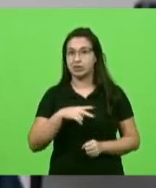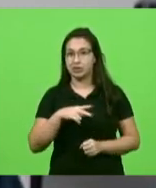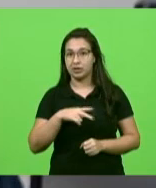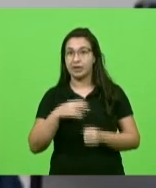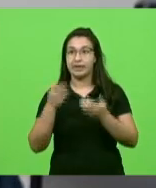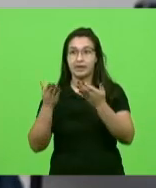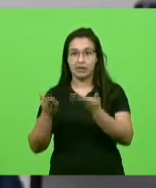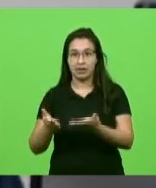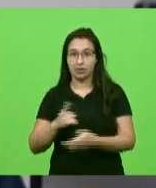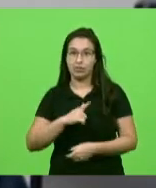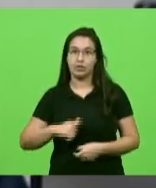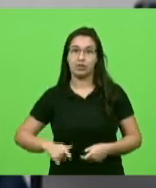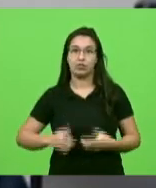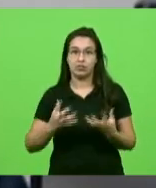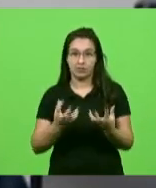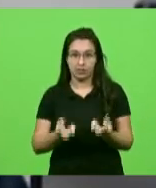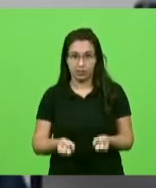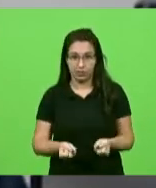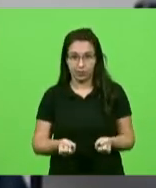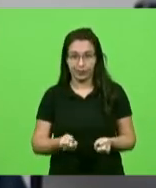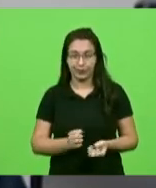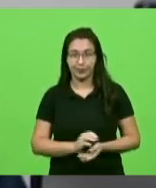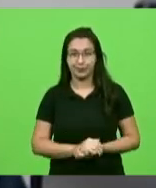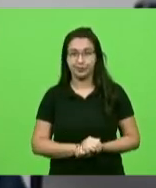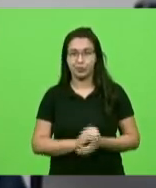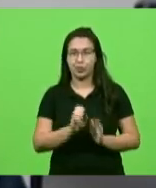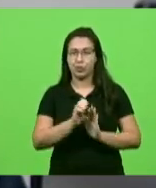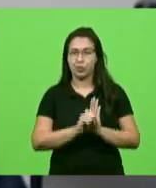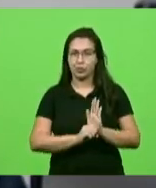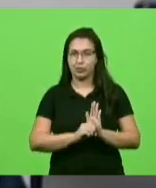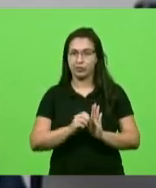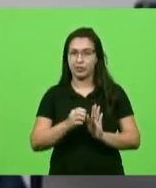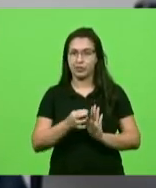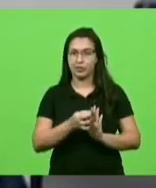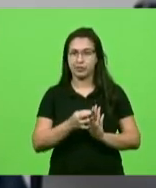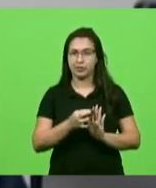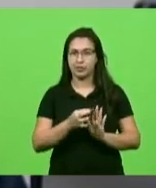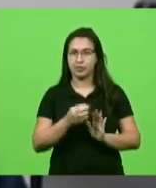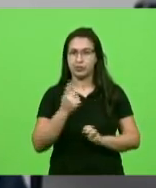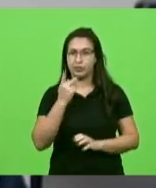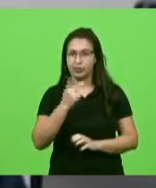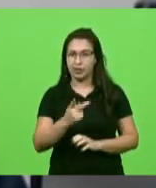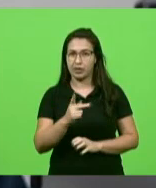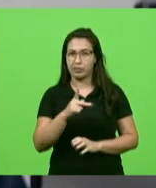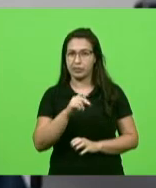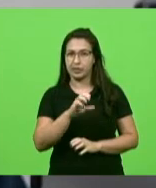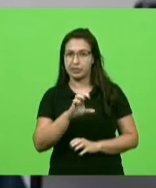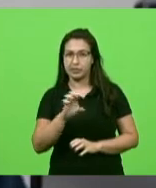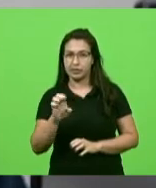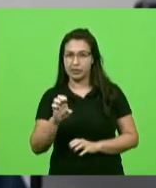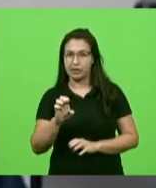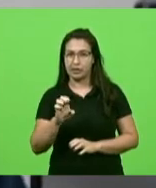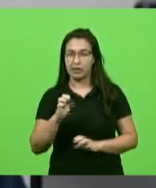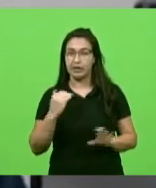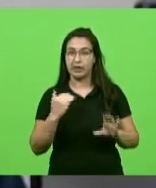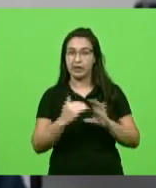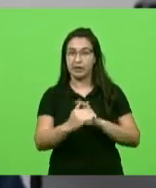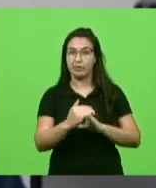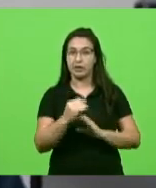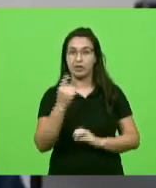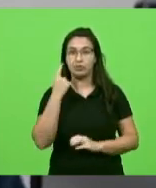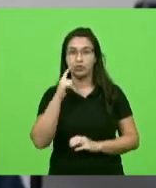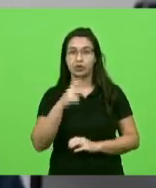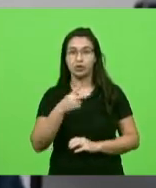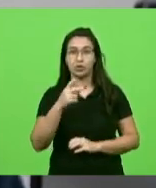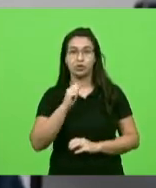foi aceito pelo Governador é o quarto ofício mencionado pelo presidente do TSE foi encaminhado pelo governador em Dois de Abril